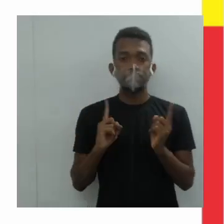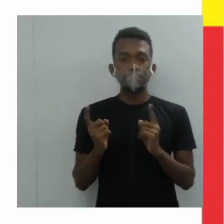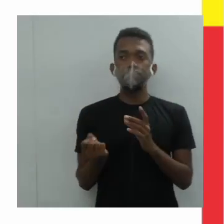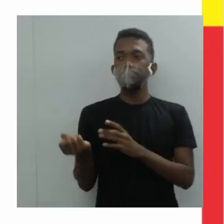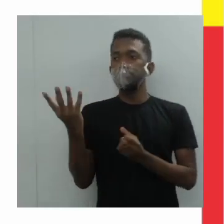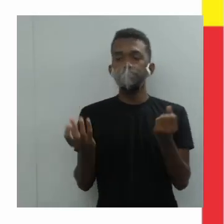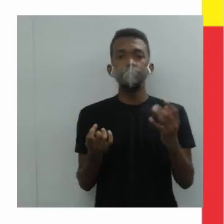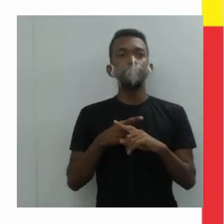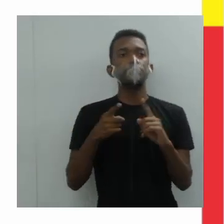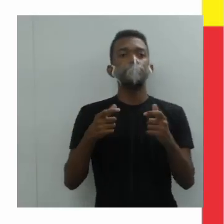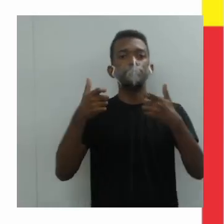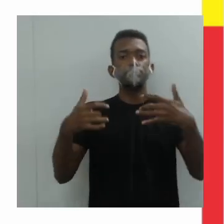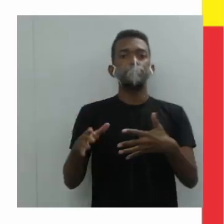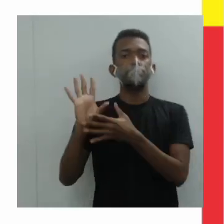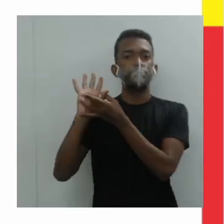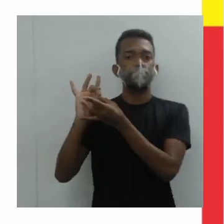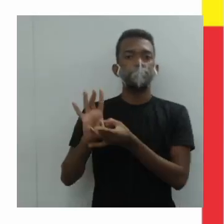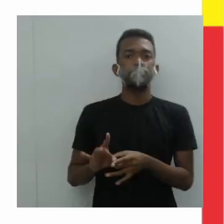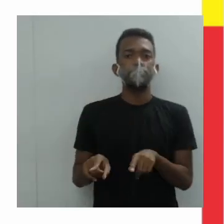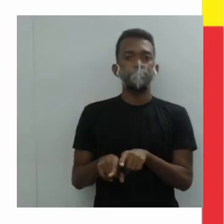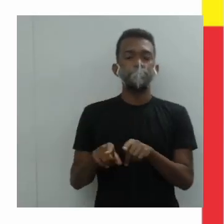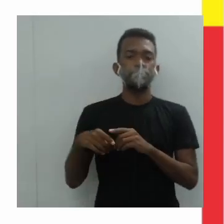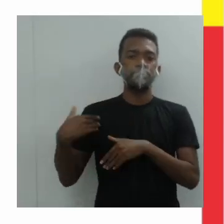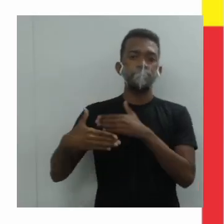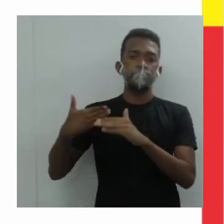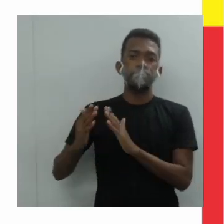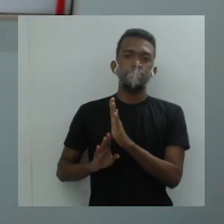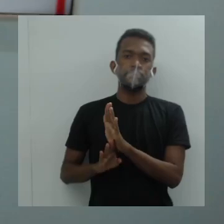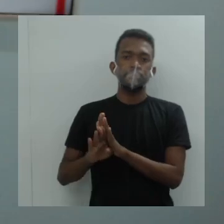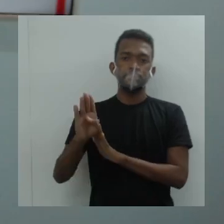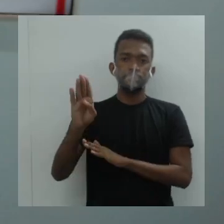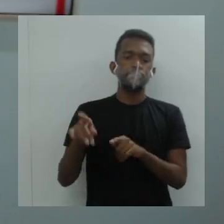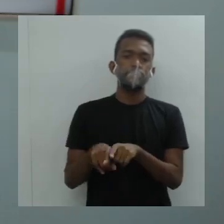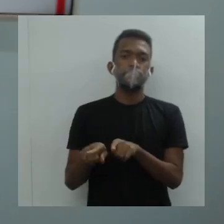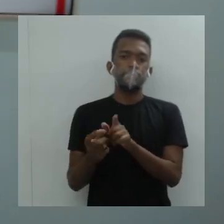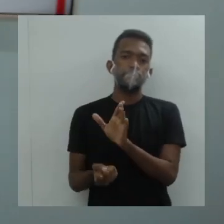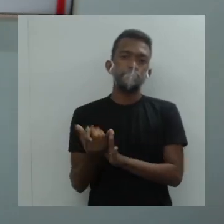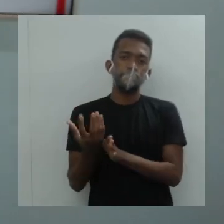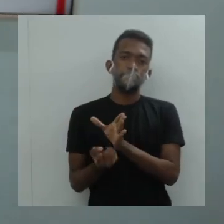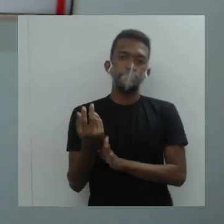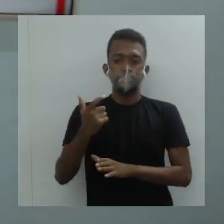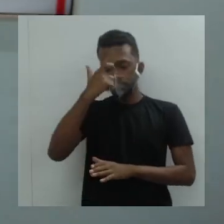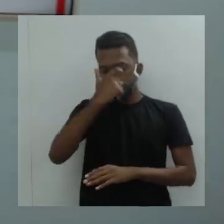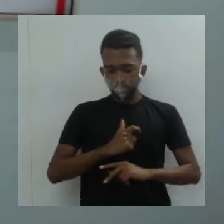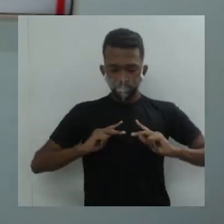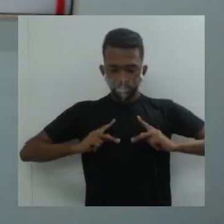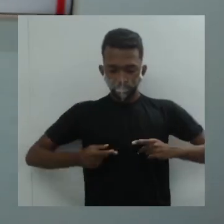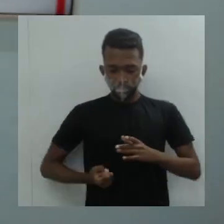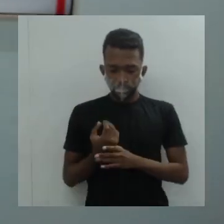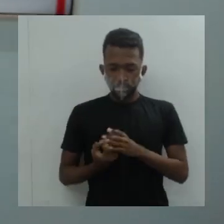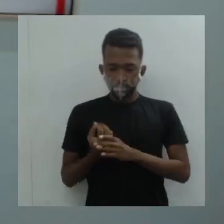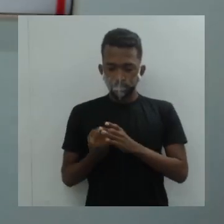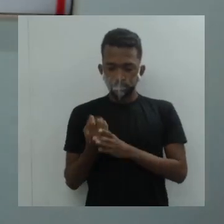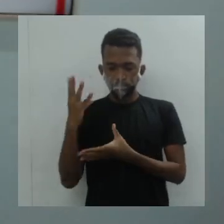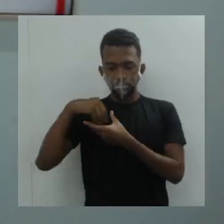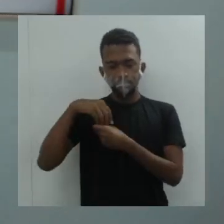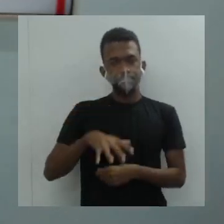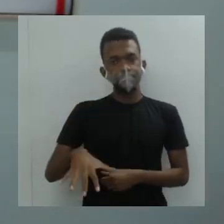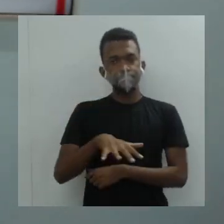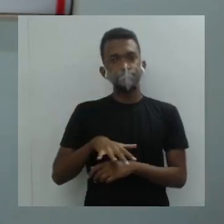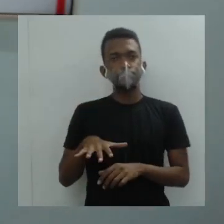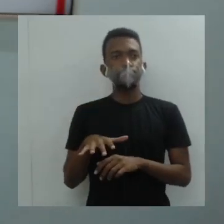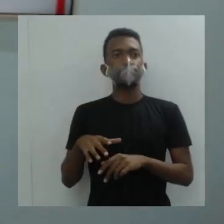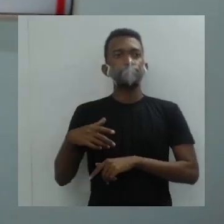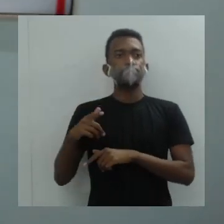o contexto do desenvolvimento e dessa produção do homem nesse espaço